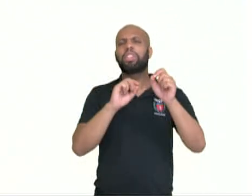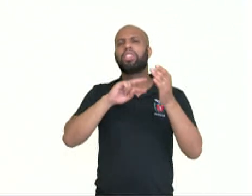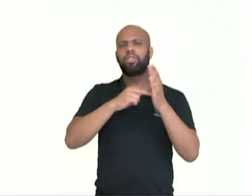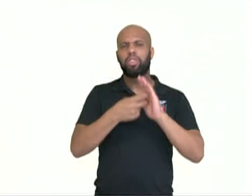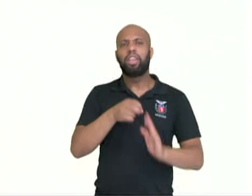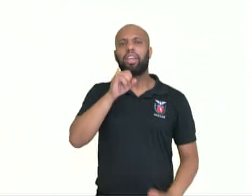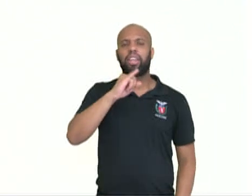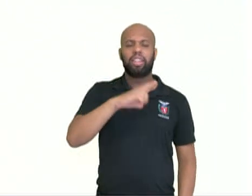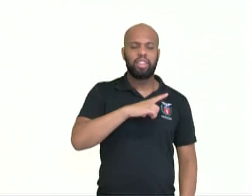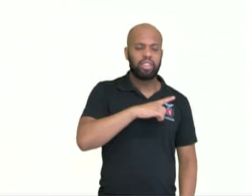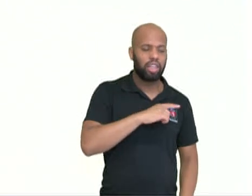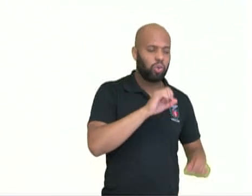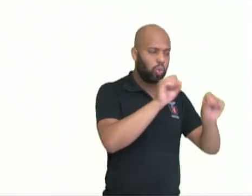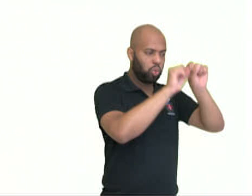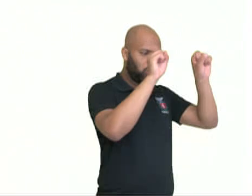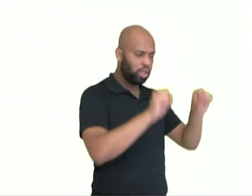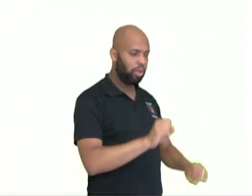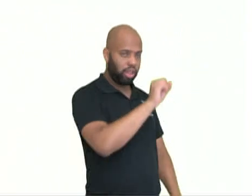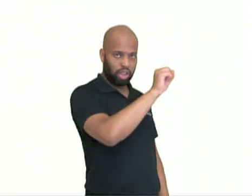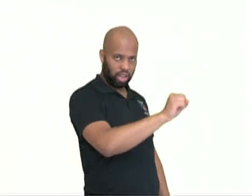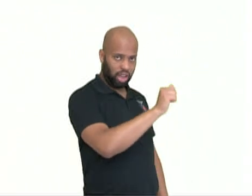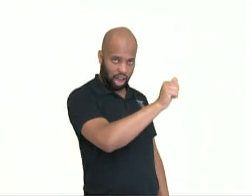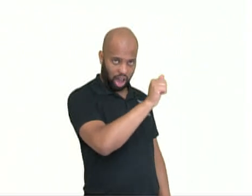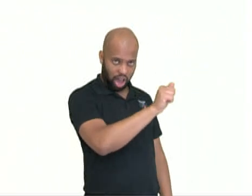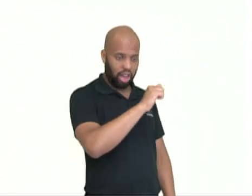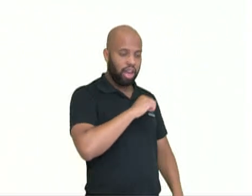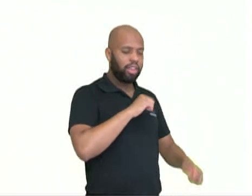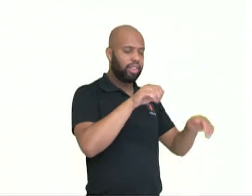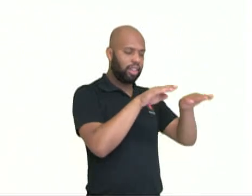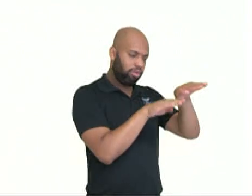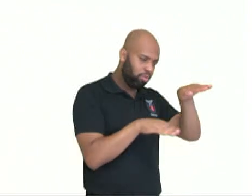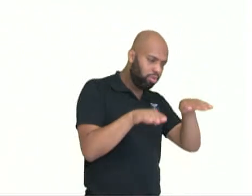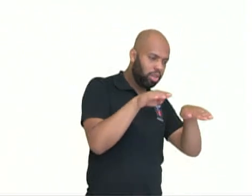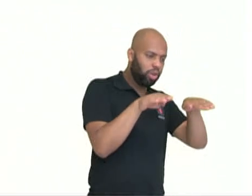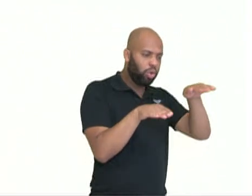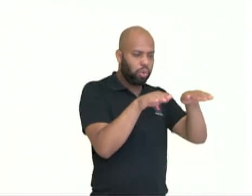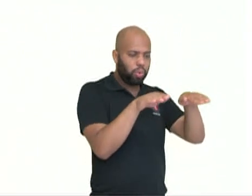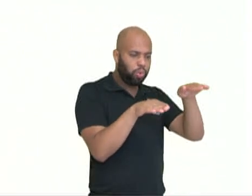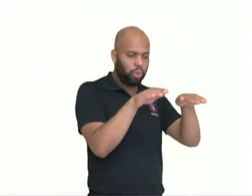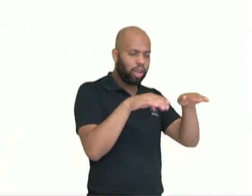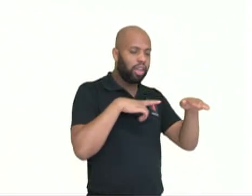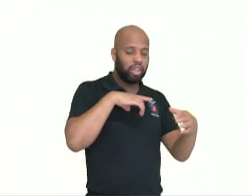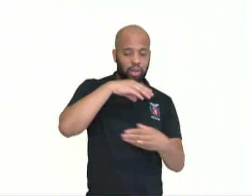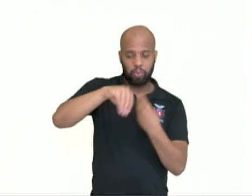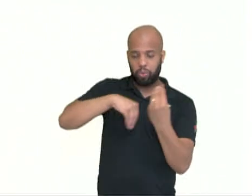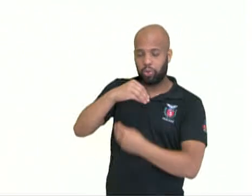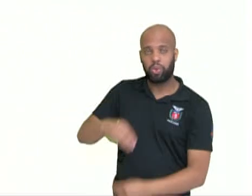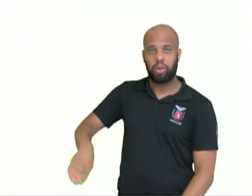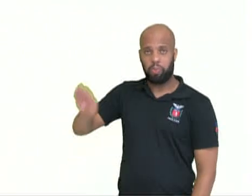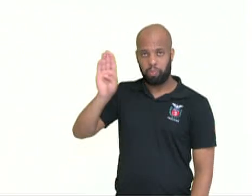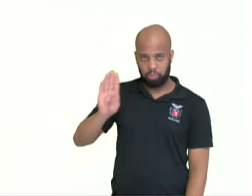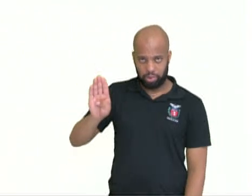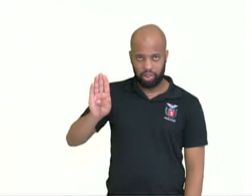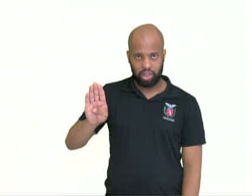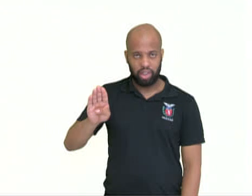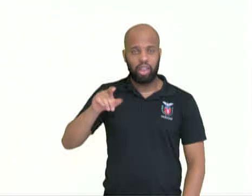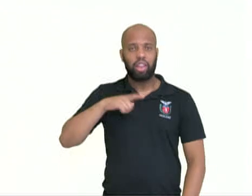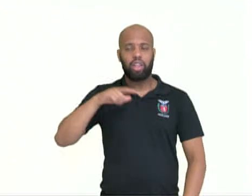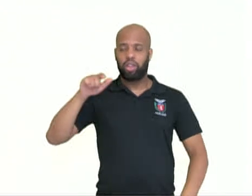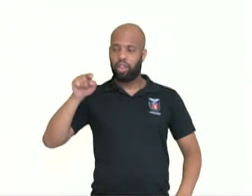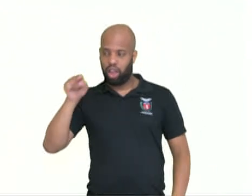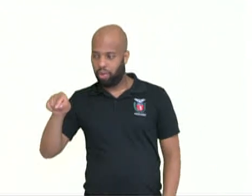sistema A termômetro, né, está em equilíbrio com uma mistura B, com um corpo B, equilíbrio